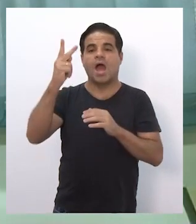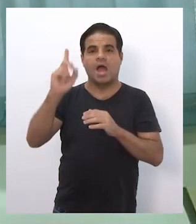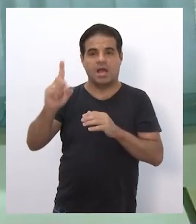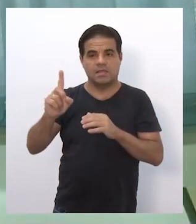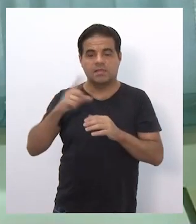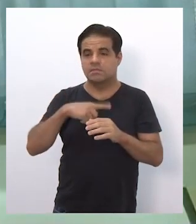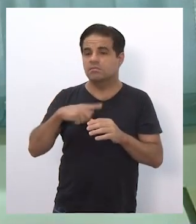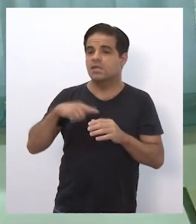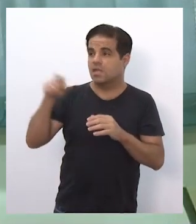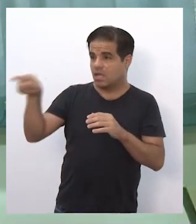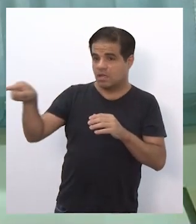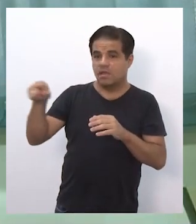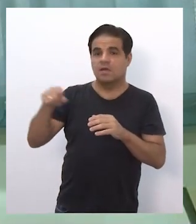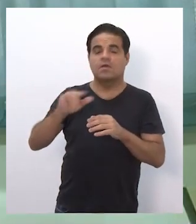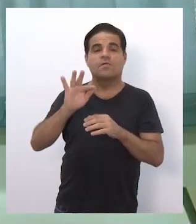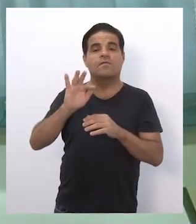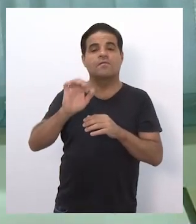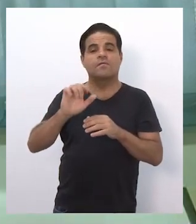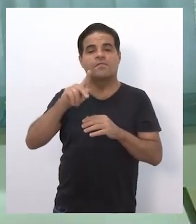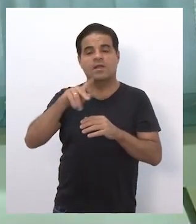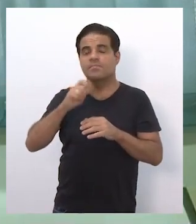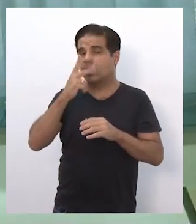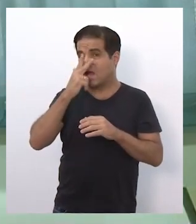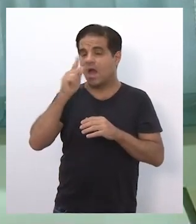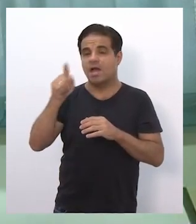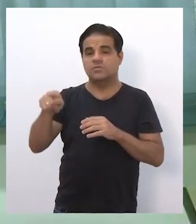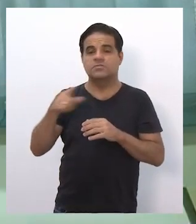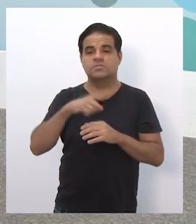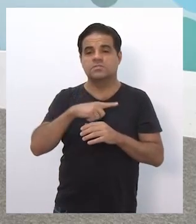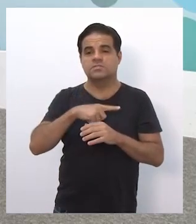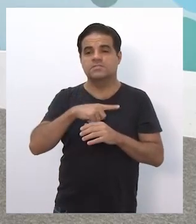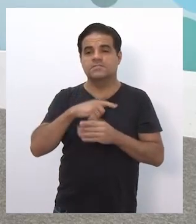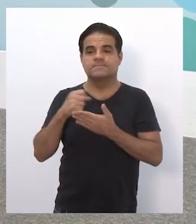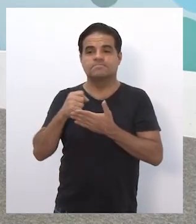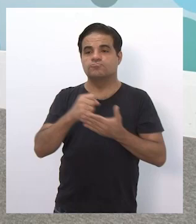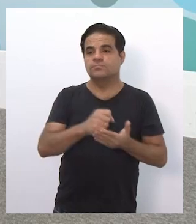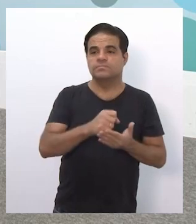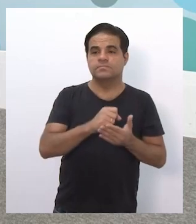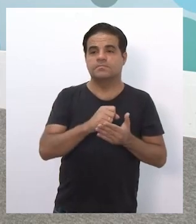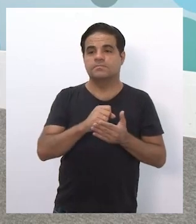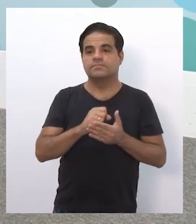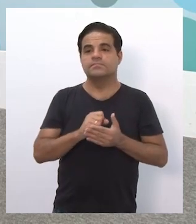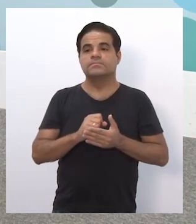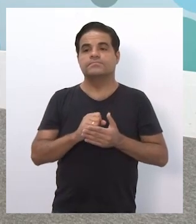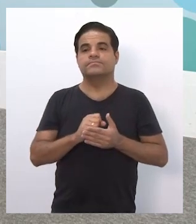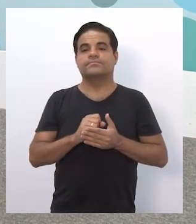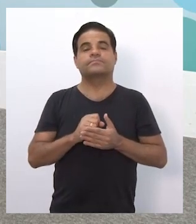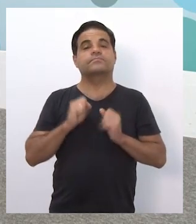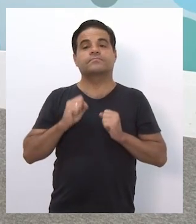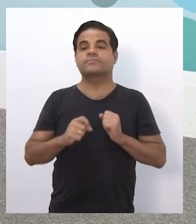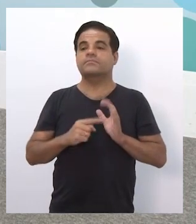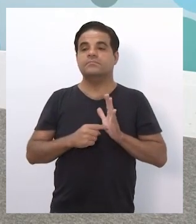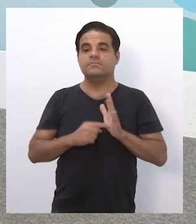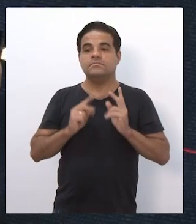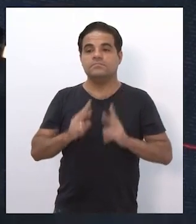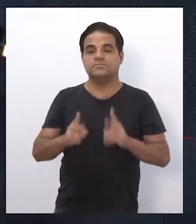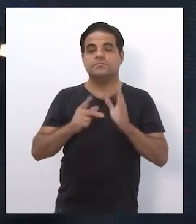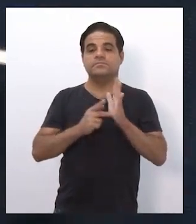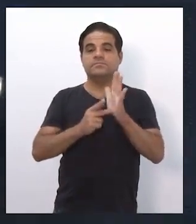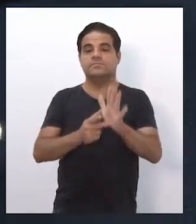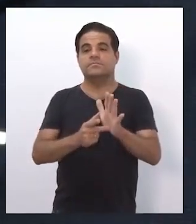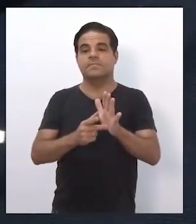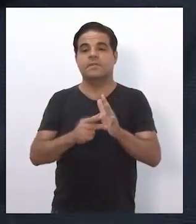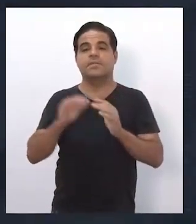no estúdio, que está lá com o Felipe, eu acredito que ele trouxe para poder mostrar, né? E eu posso ir continuando falando. Então,